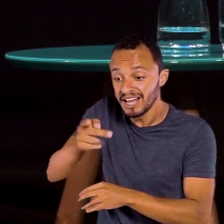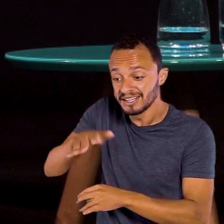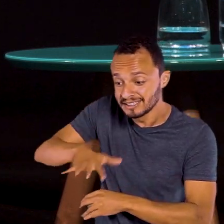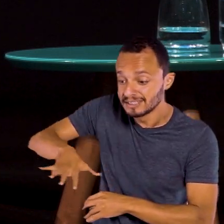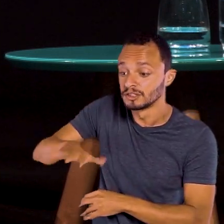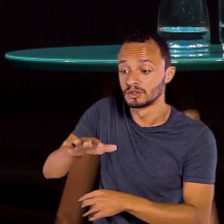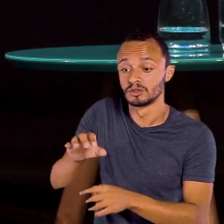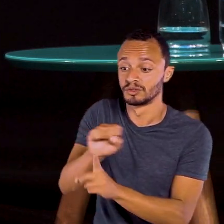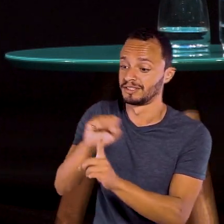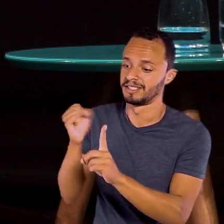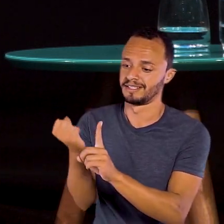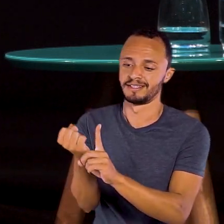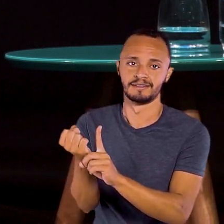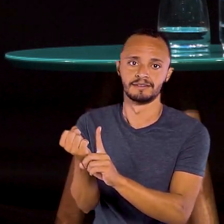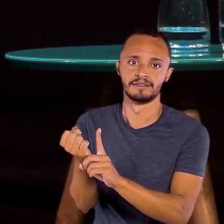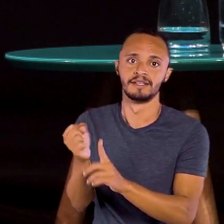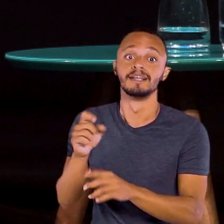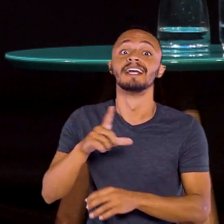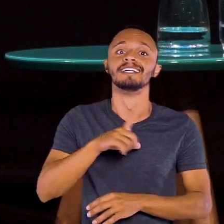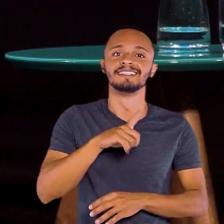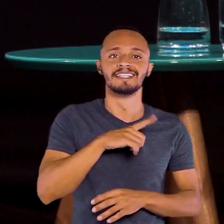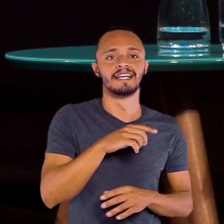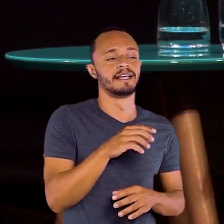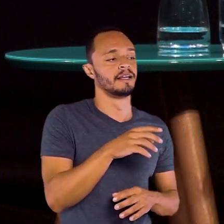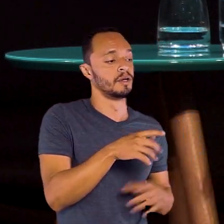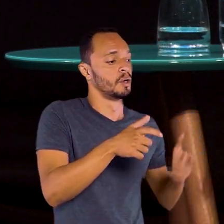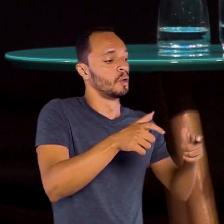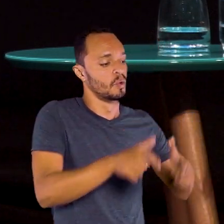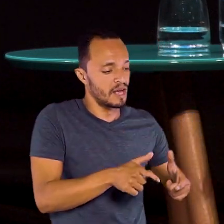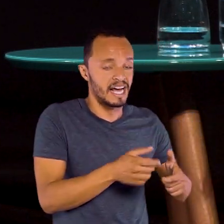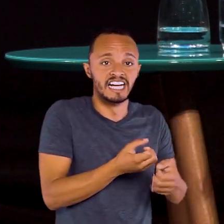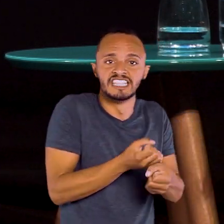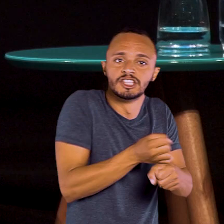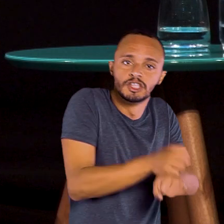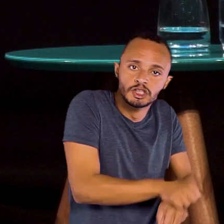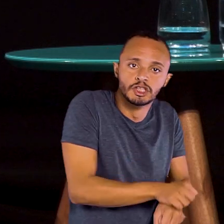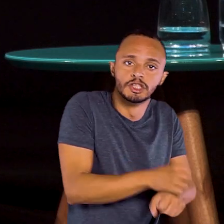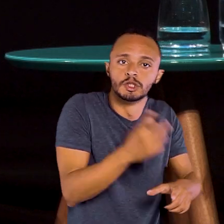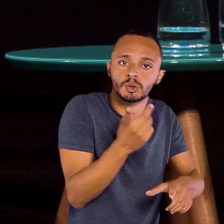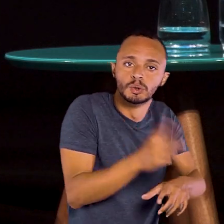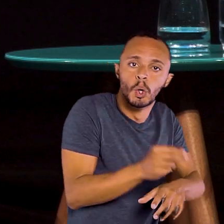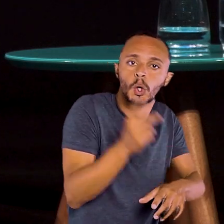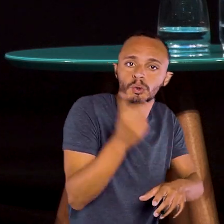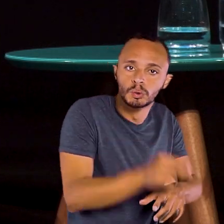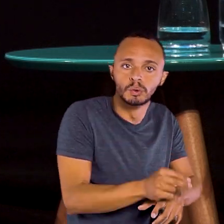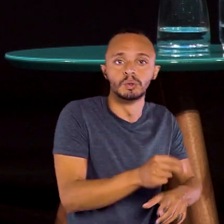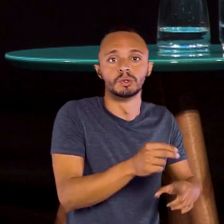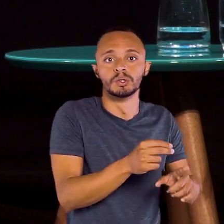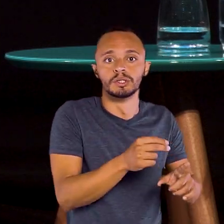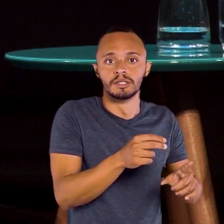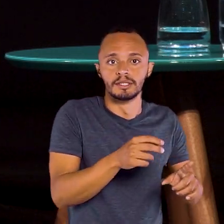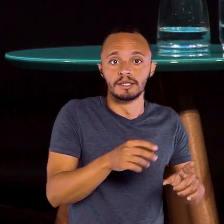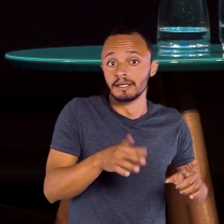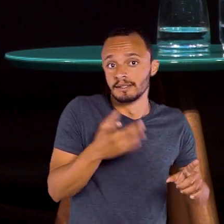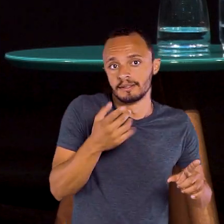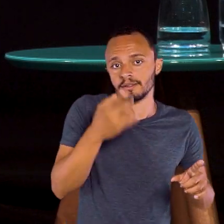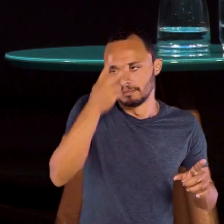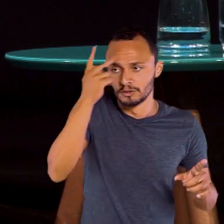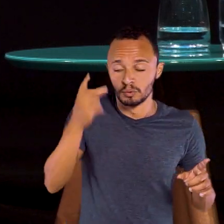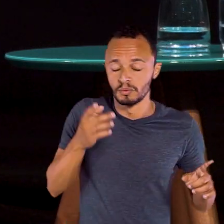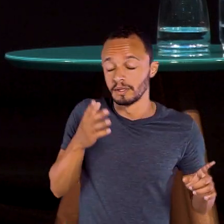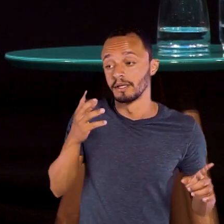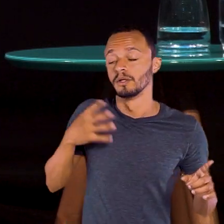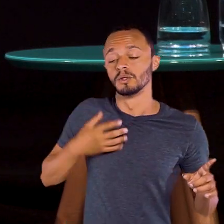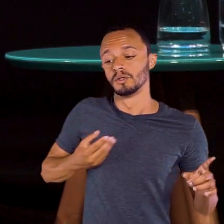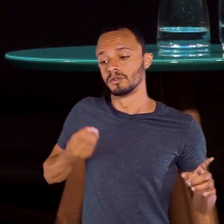senzalas, calabouços, locais de tortura que conviviam dentro do mesmo espaço onde as pessoas comiam, dormiam, viviam,